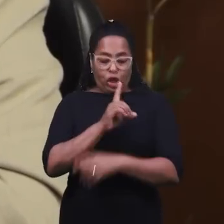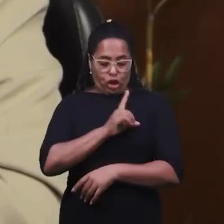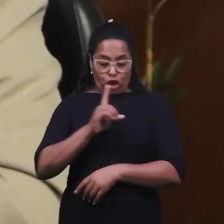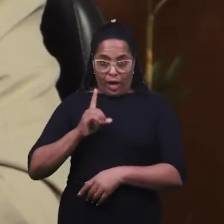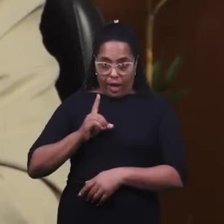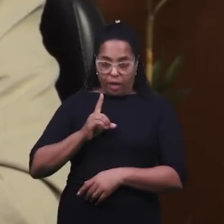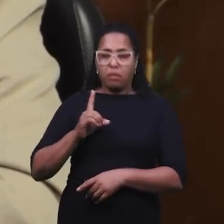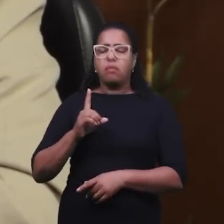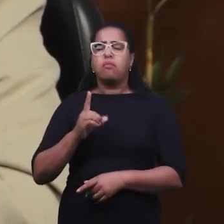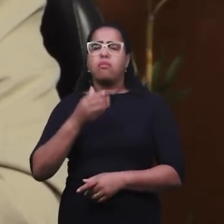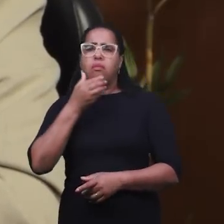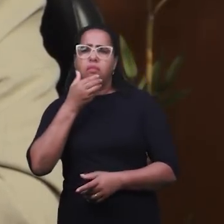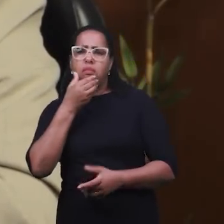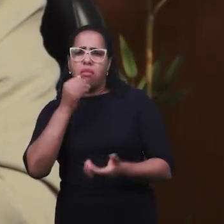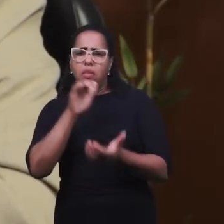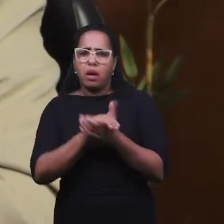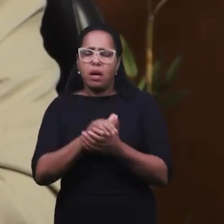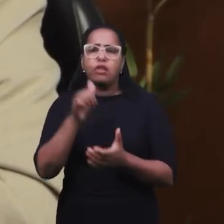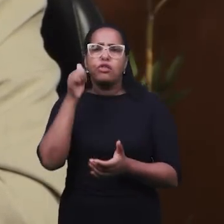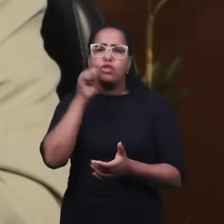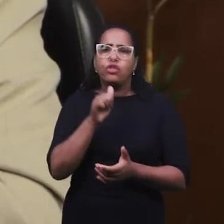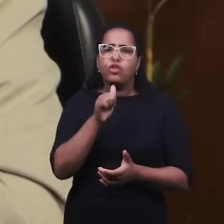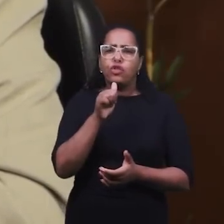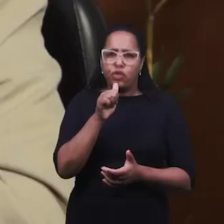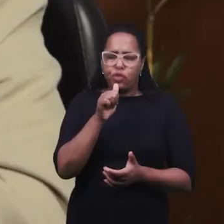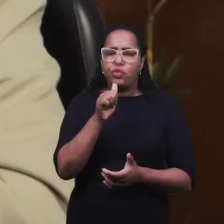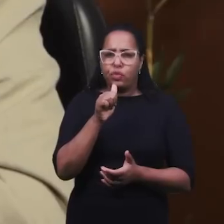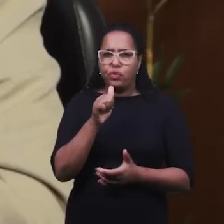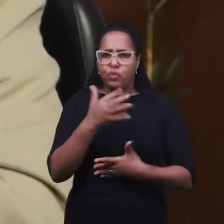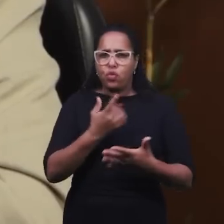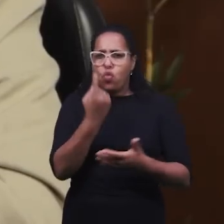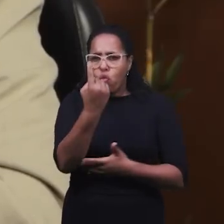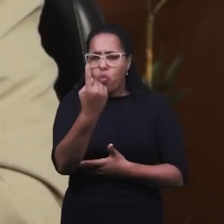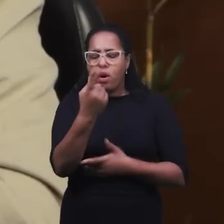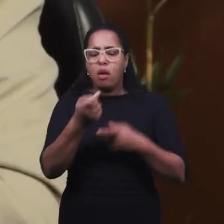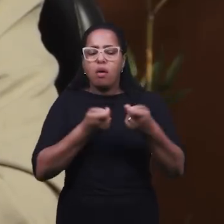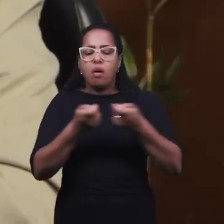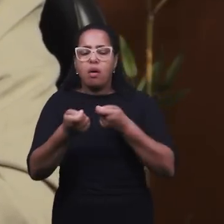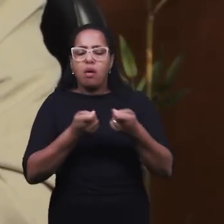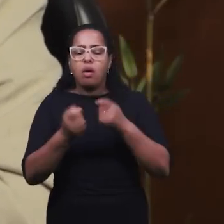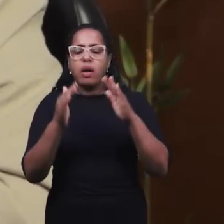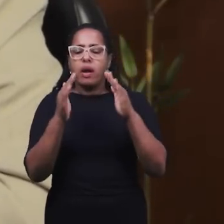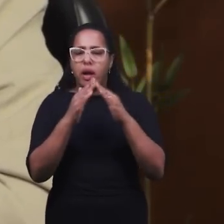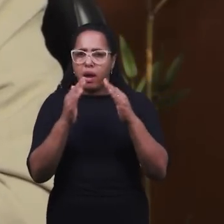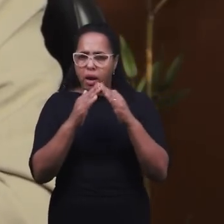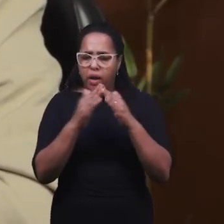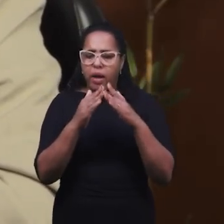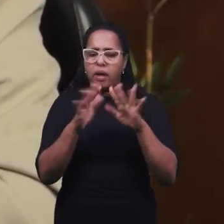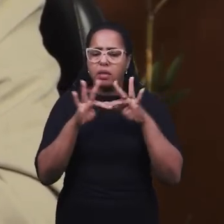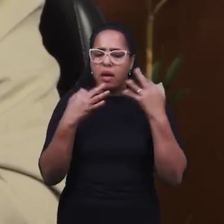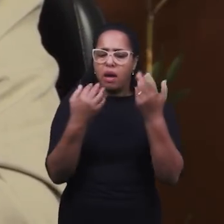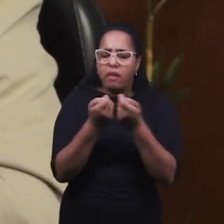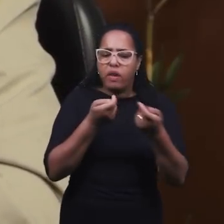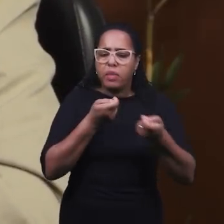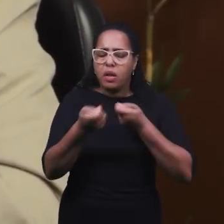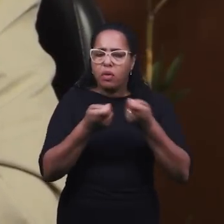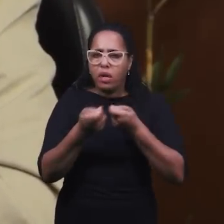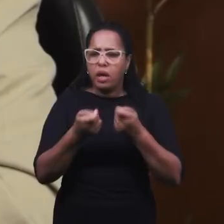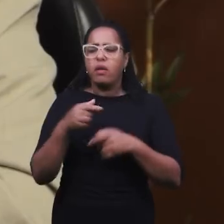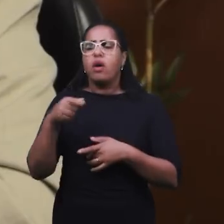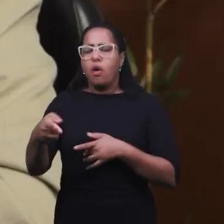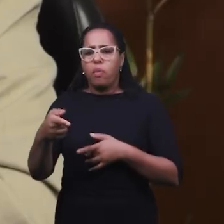capítulo 3, nós vamos ler 2 versos, o verso 12 e o verso 13, que diz assim: Os diáconos sejam